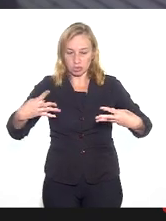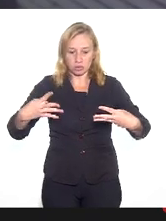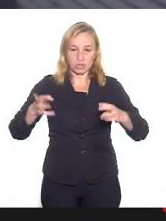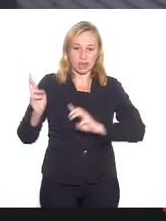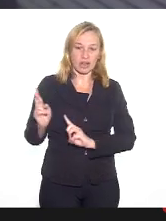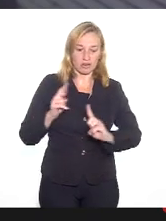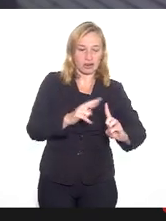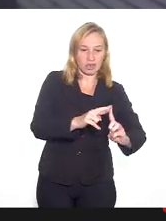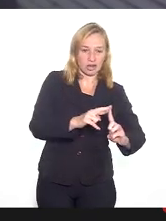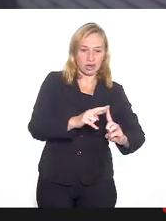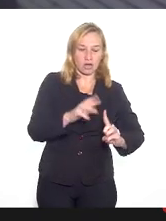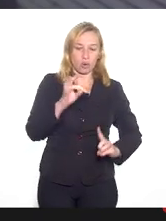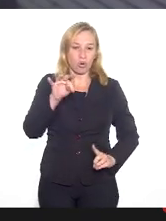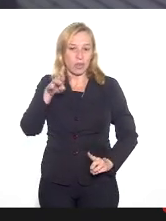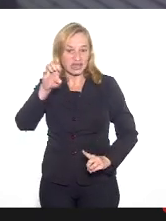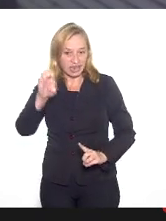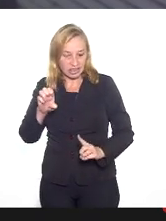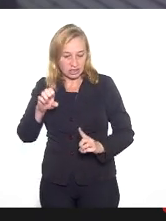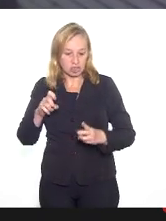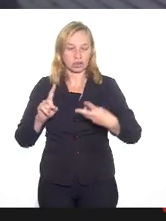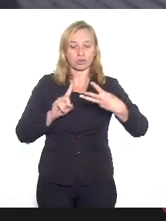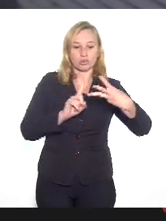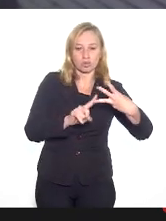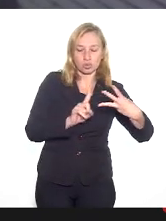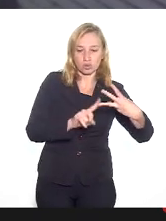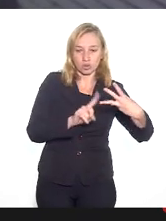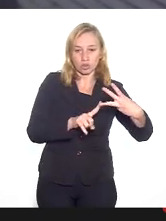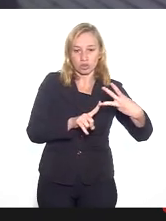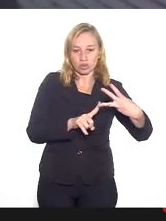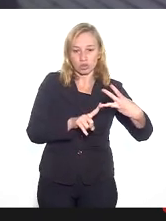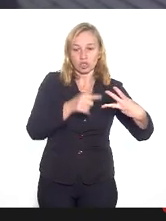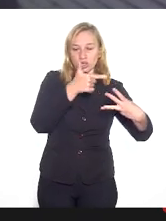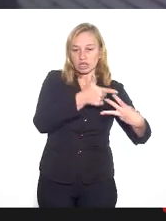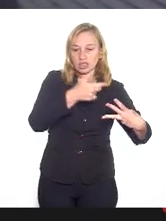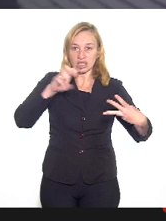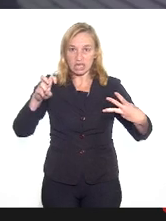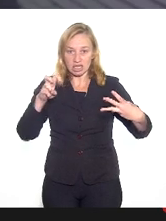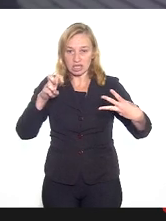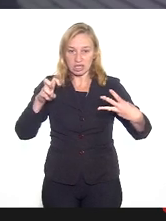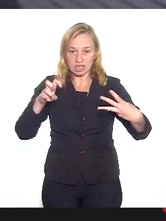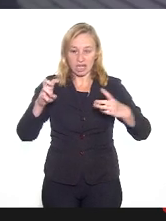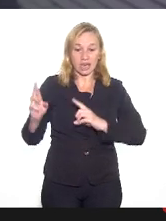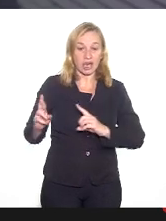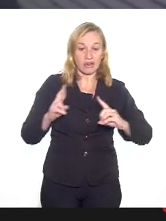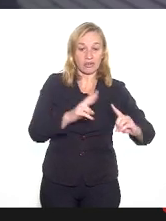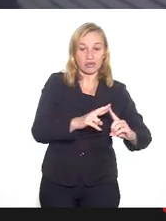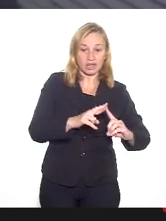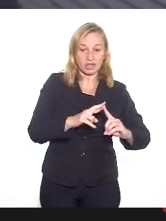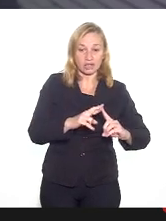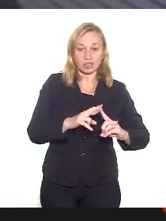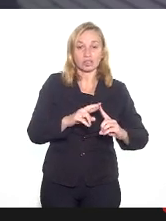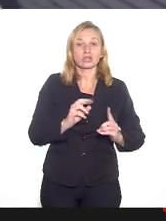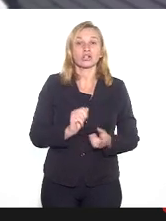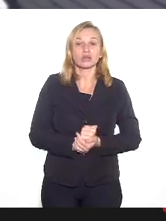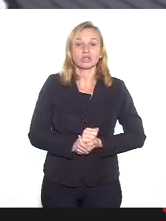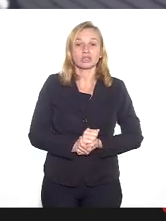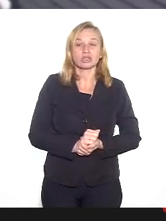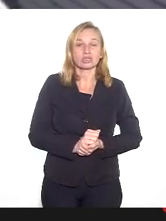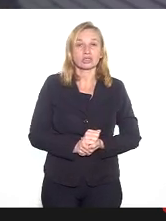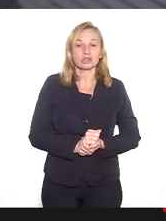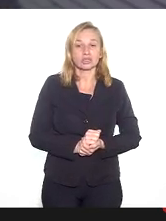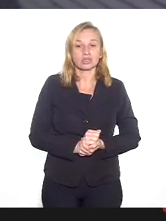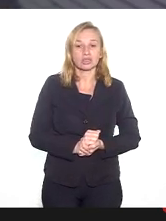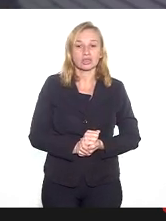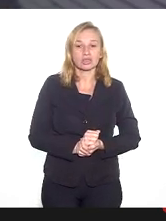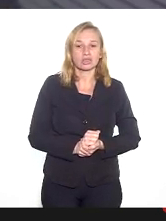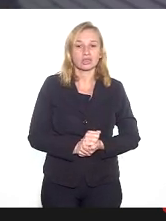referente a combatentes, e o concurso de 2015, que é um concurso